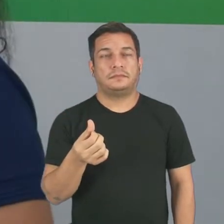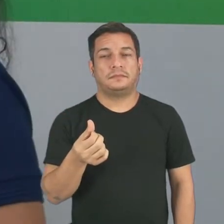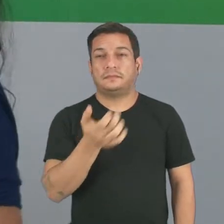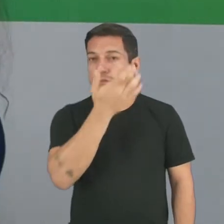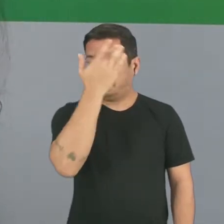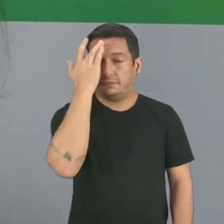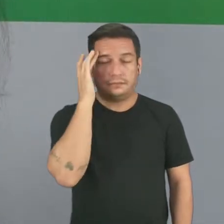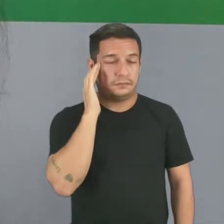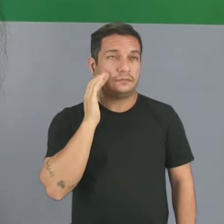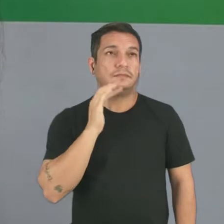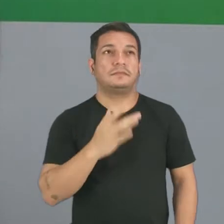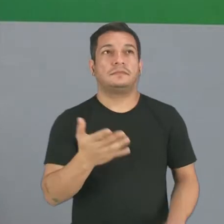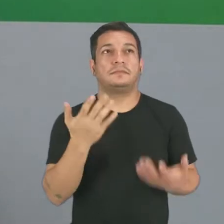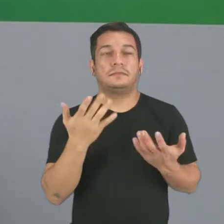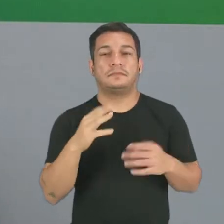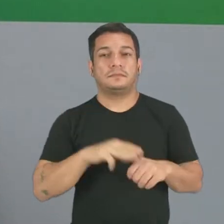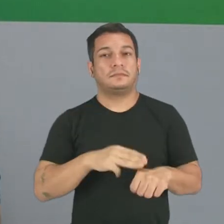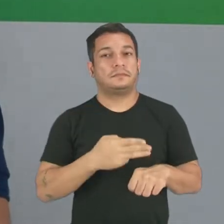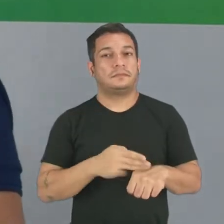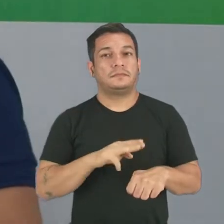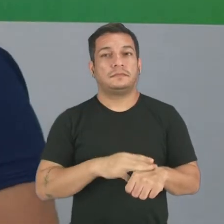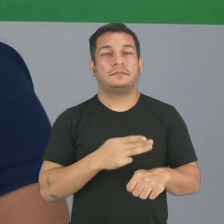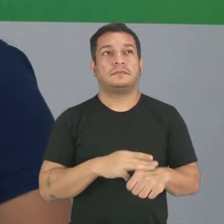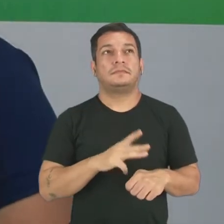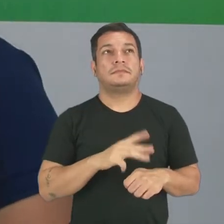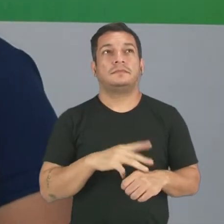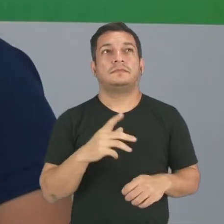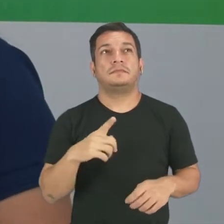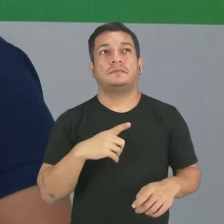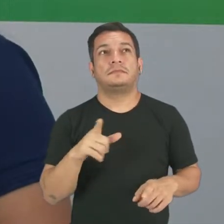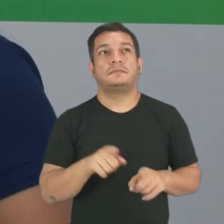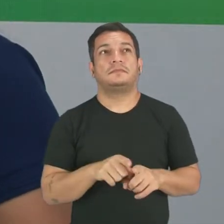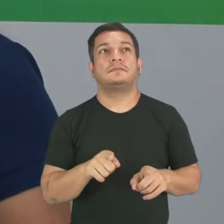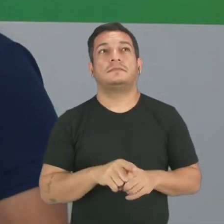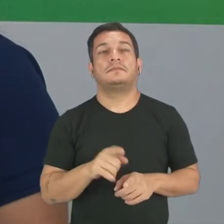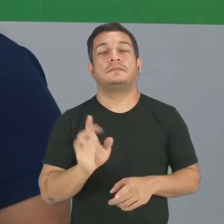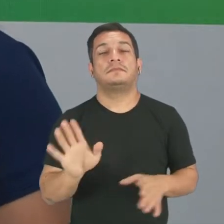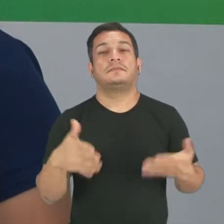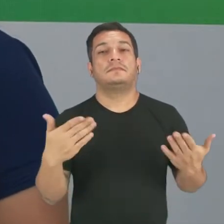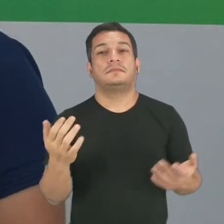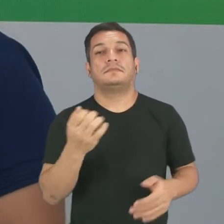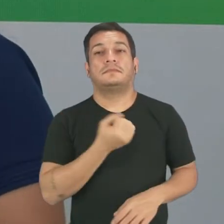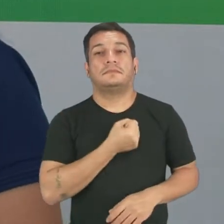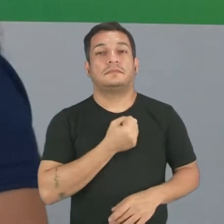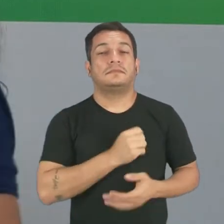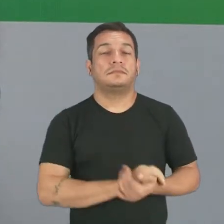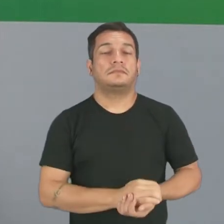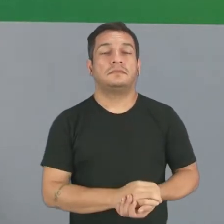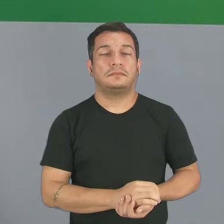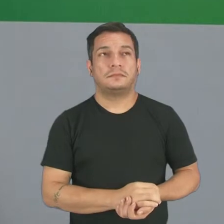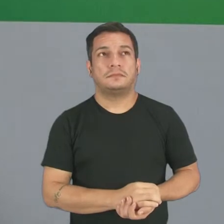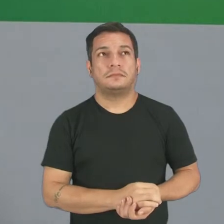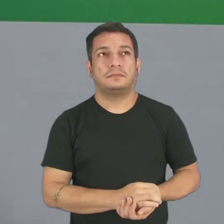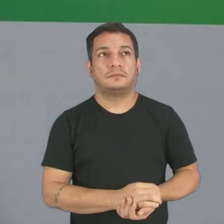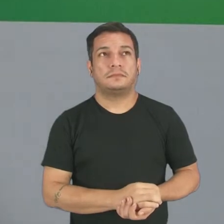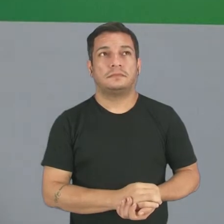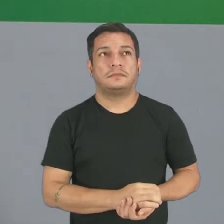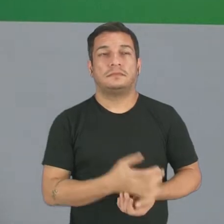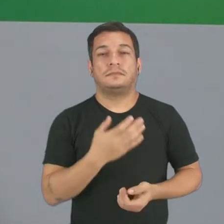6 pessoas. E aqui, ao lado do brigadeiro, nós vamos colocar qual número? O número